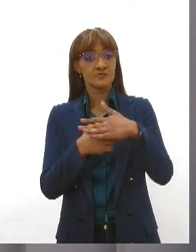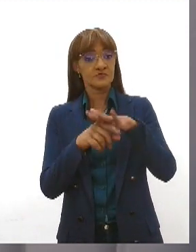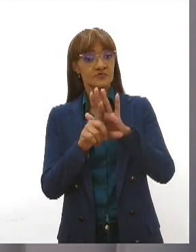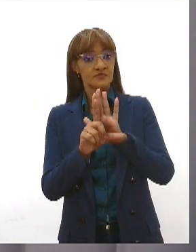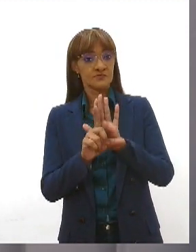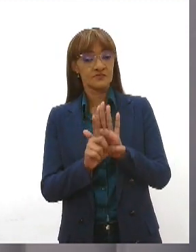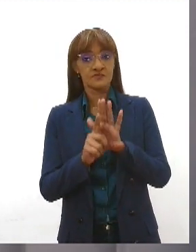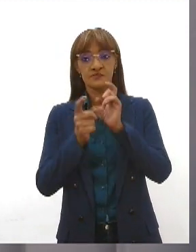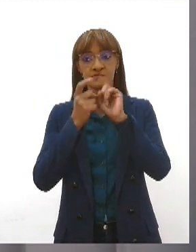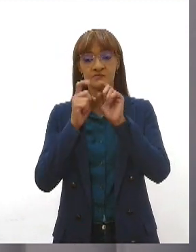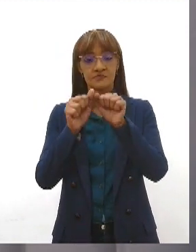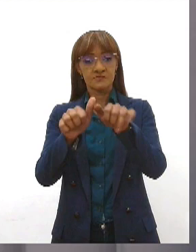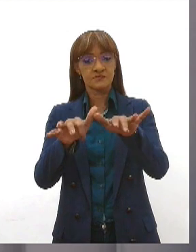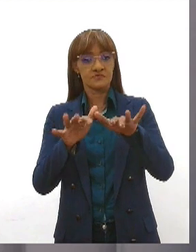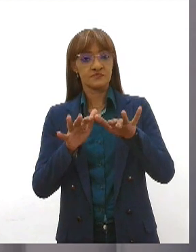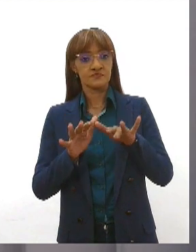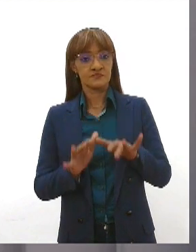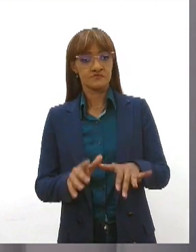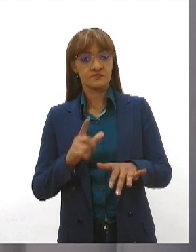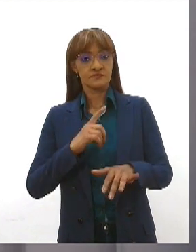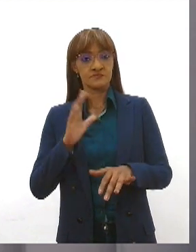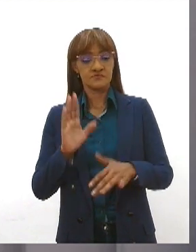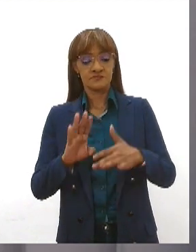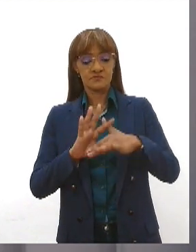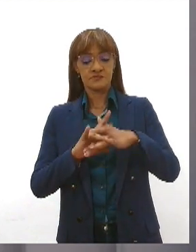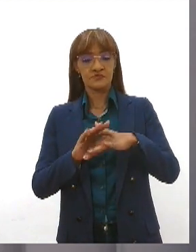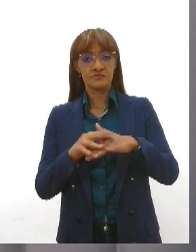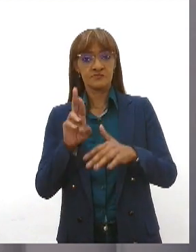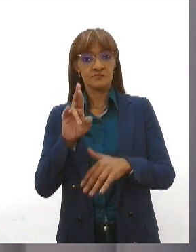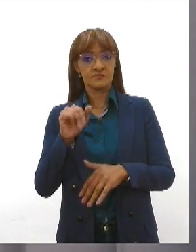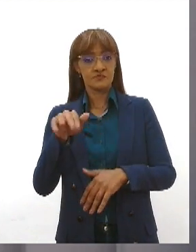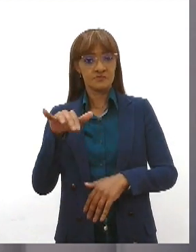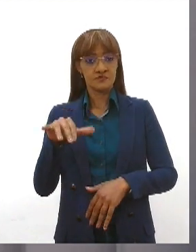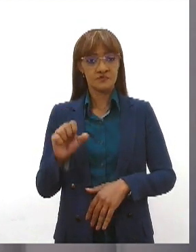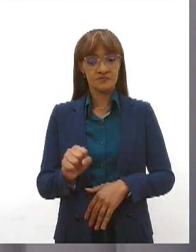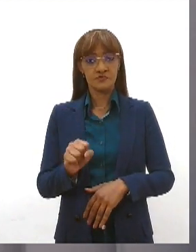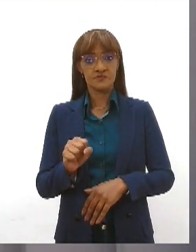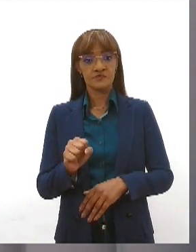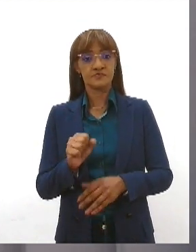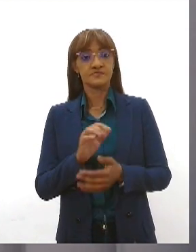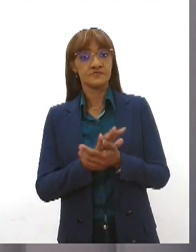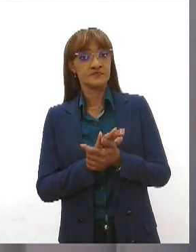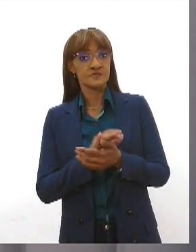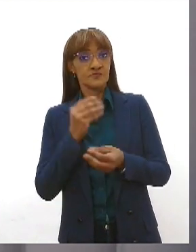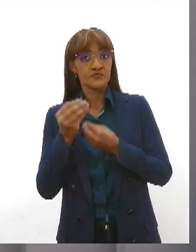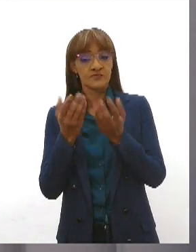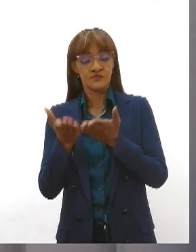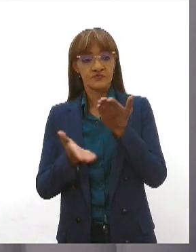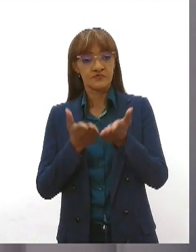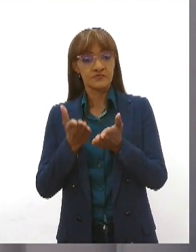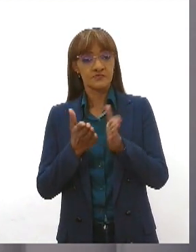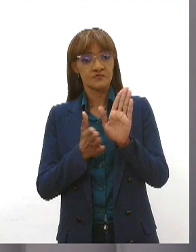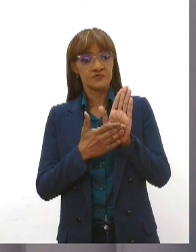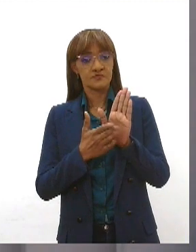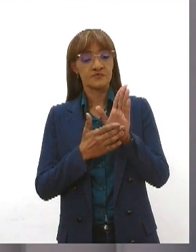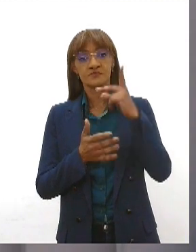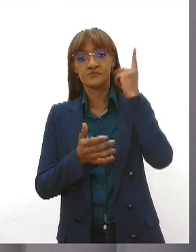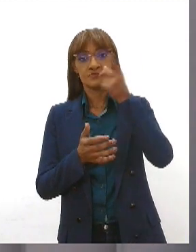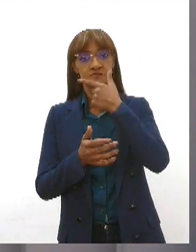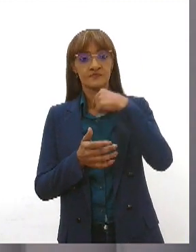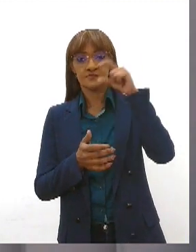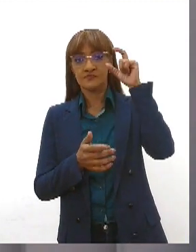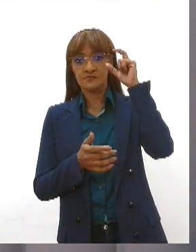sobre a incidência de doenças renais, prevenção e formas de tratamento. A propositura foi do deputado Jorge Passos, do